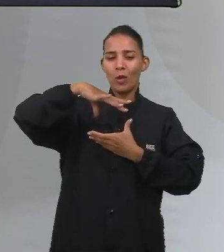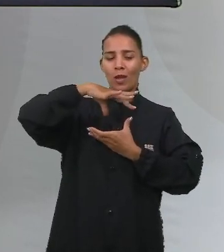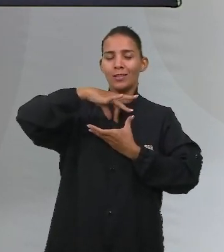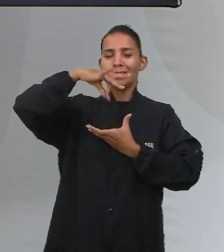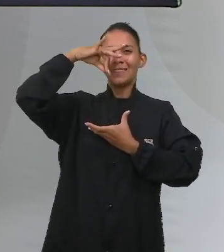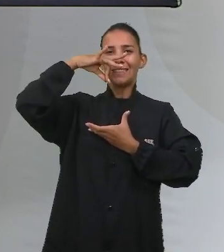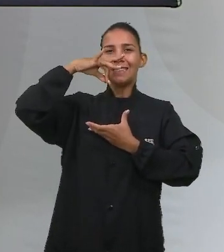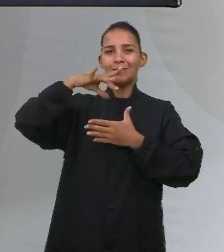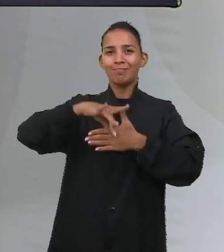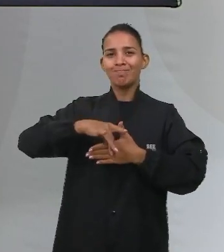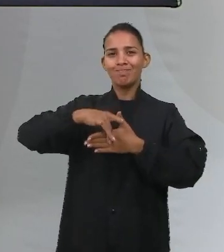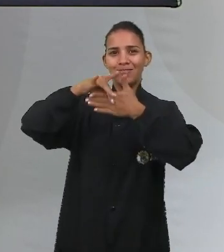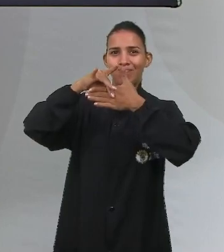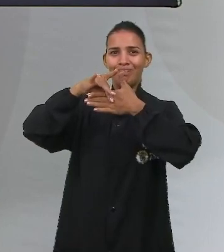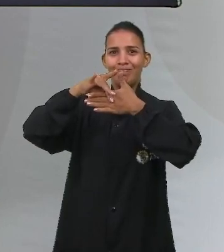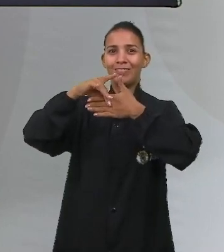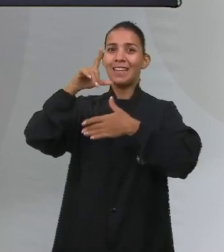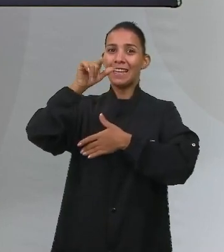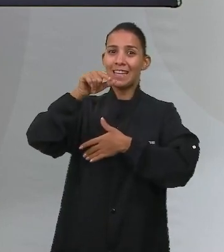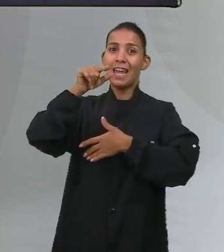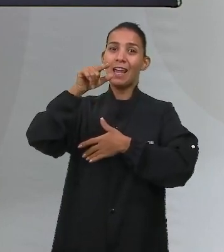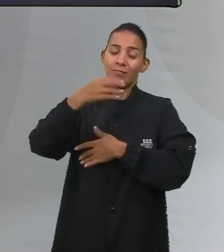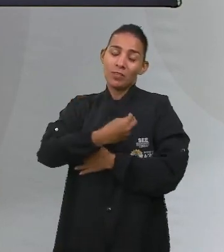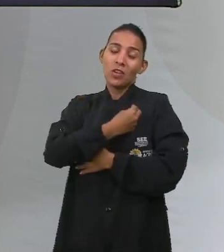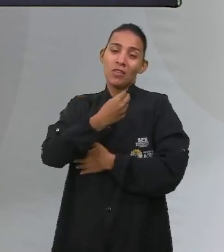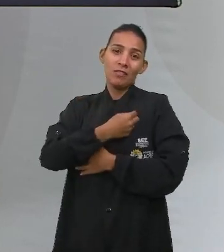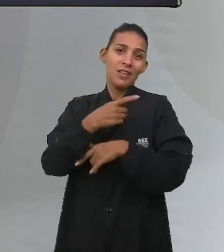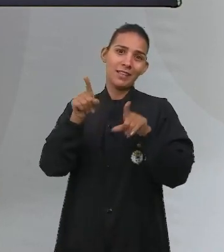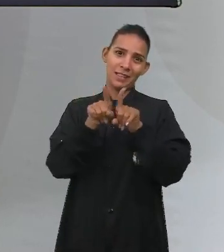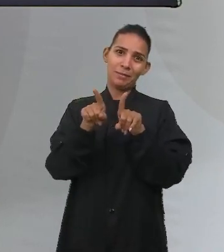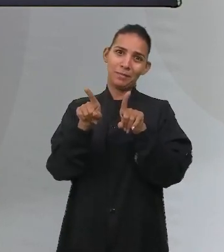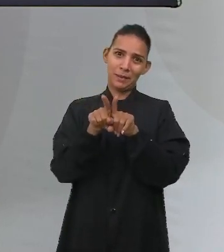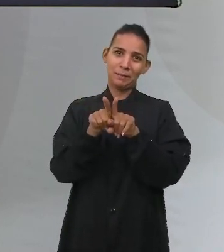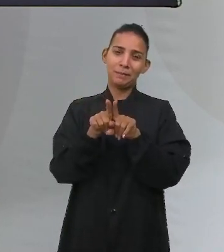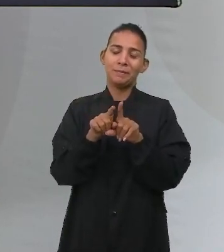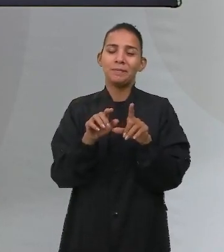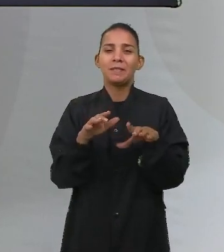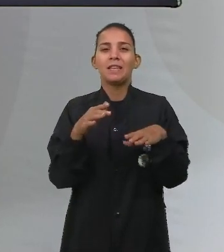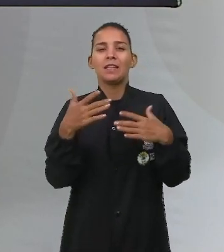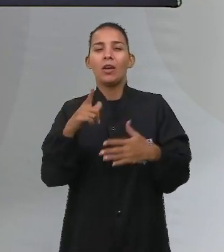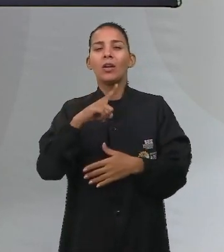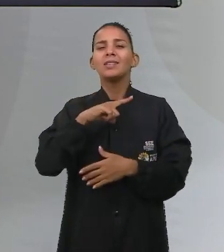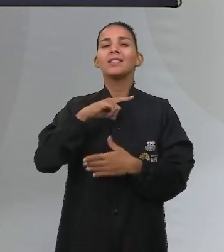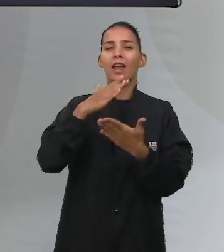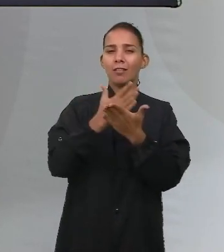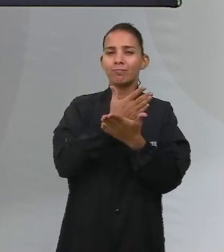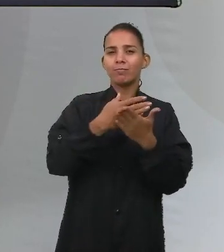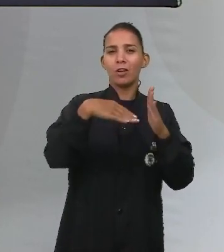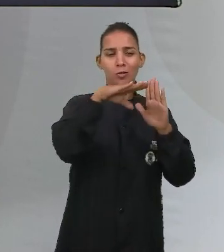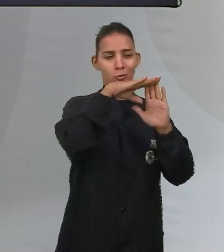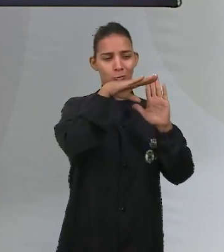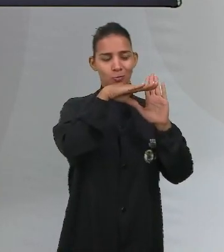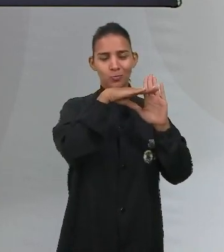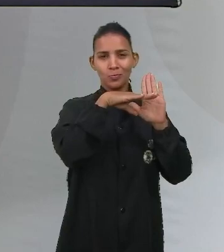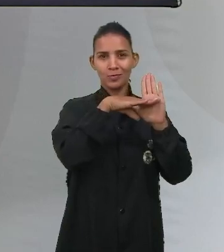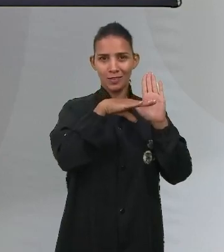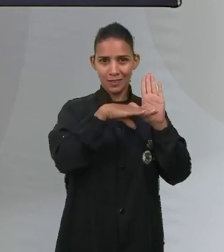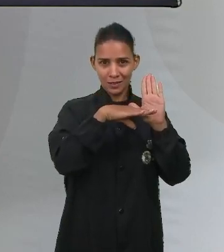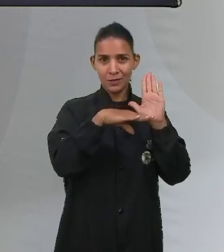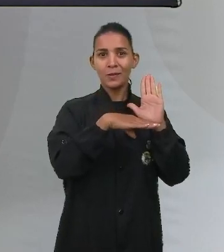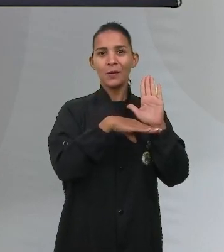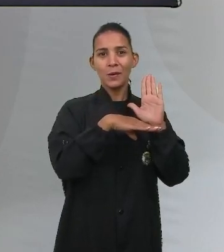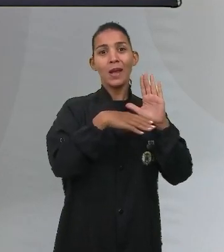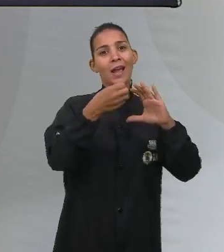é algo absolutamente vital. Então, são algumas ponderações, ou melhor colocando,